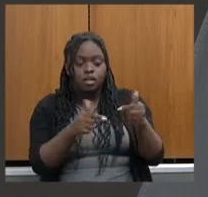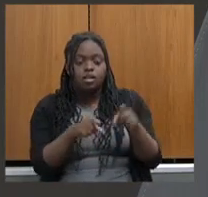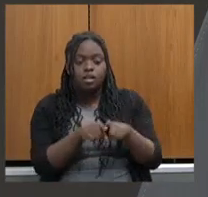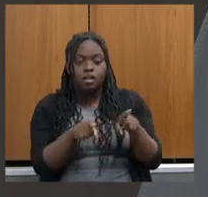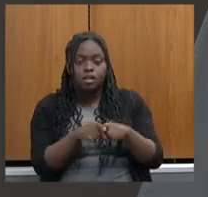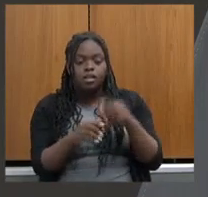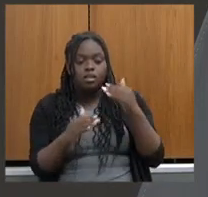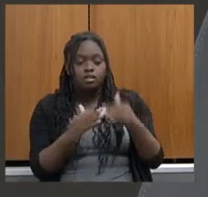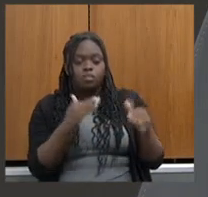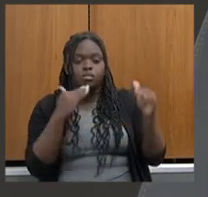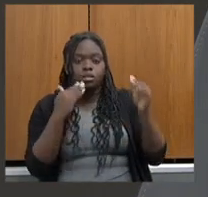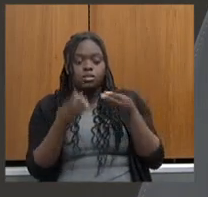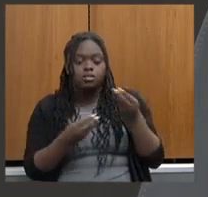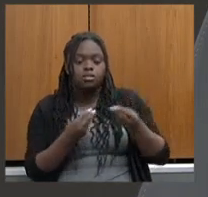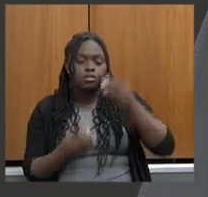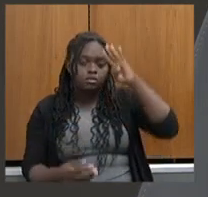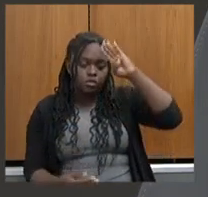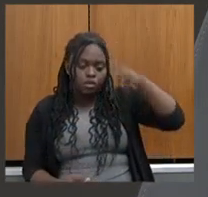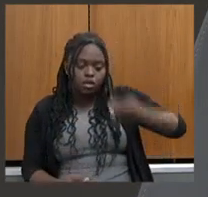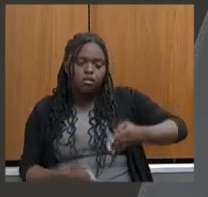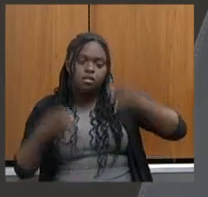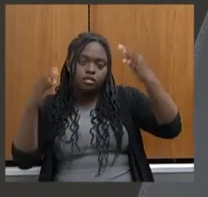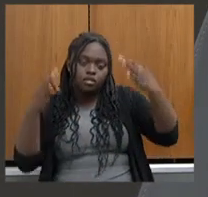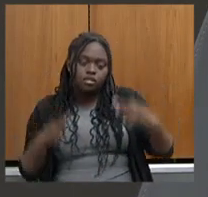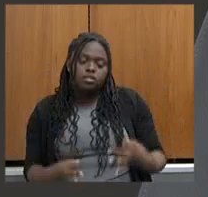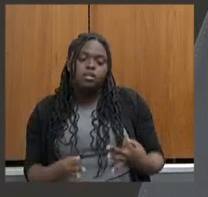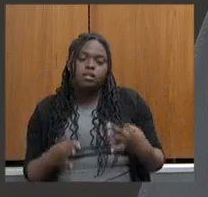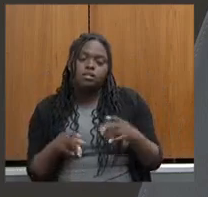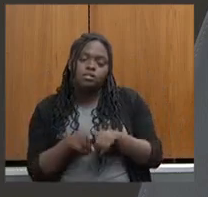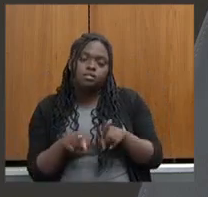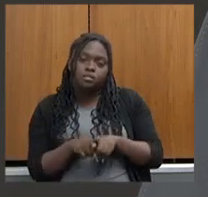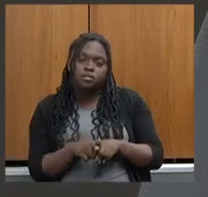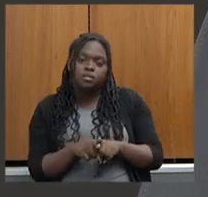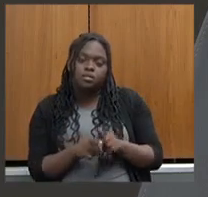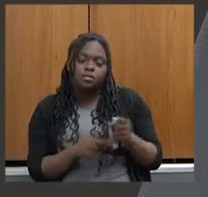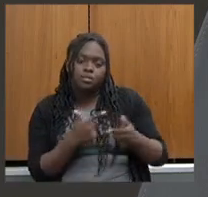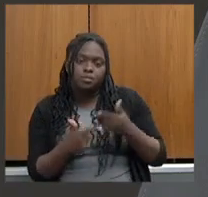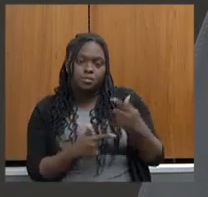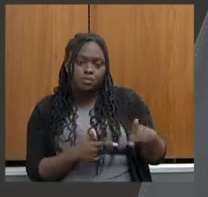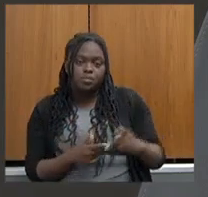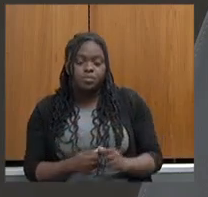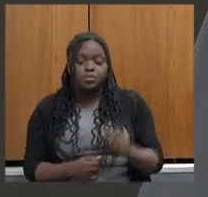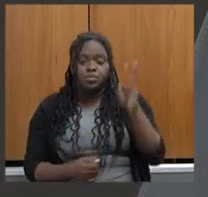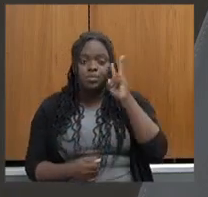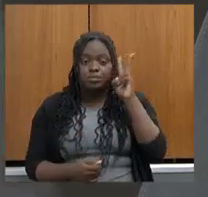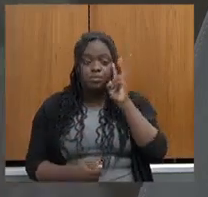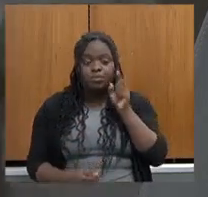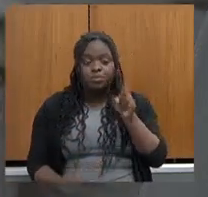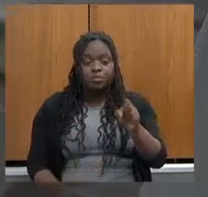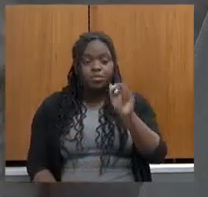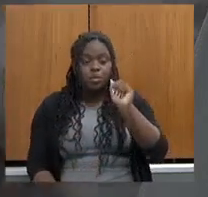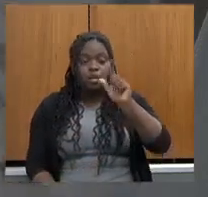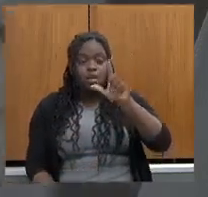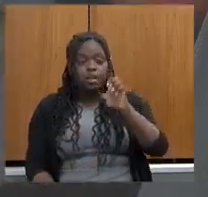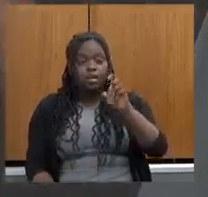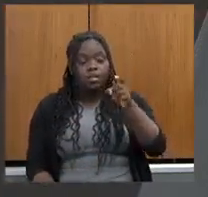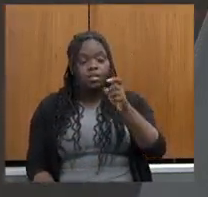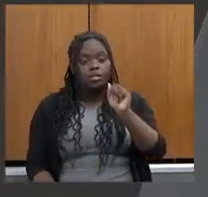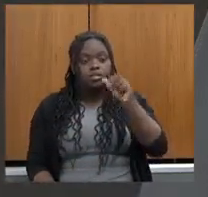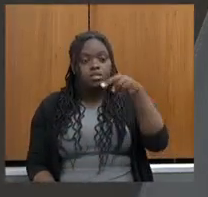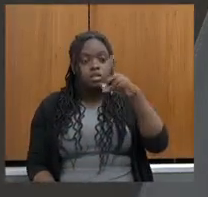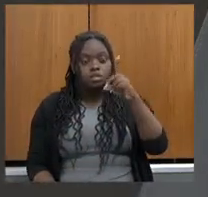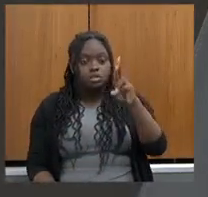incompatível com a honra dignidade e decoro de suas funções recordes que o senhor Alexandre de Moraes prestou o compromisso